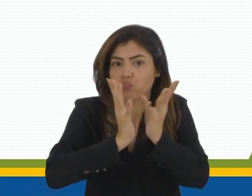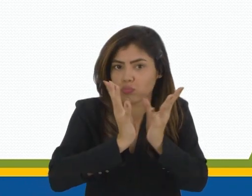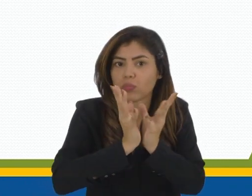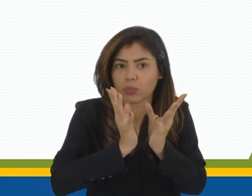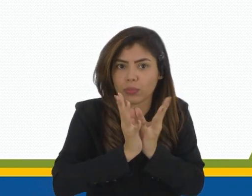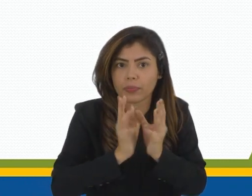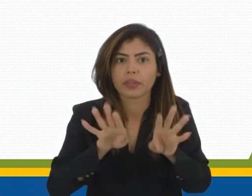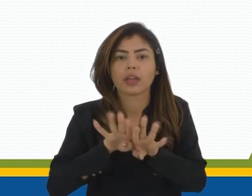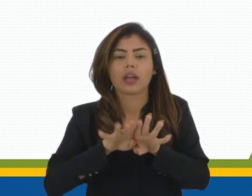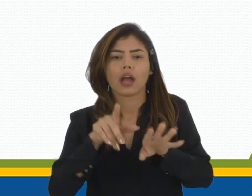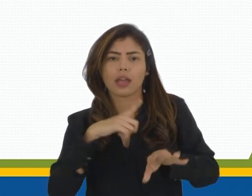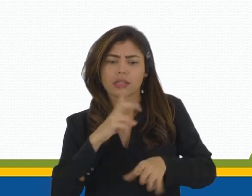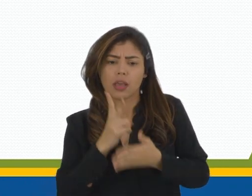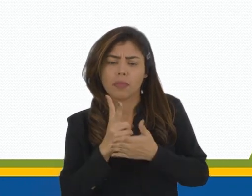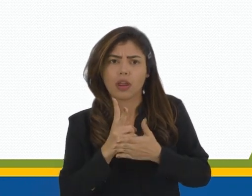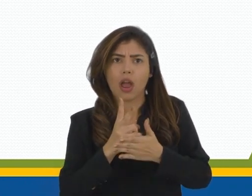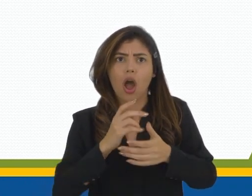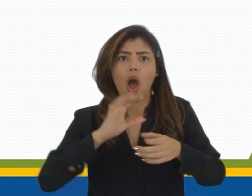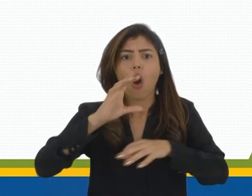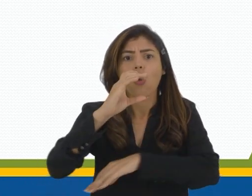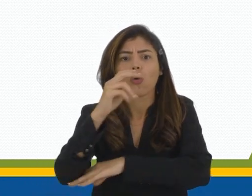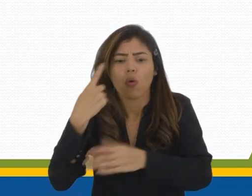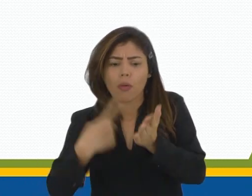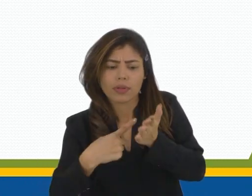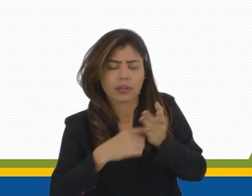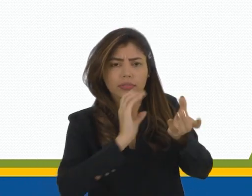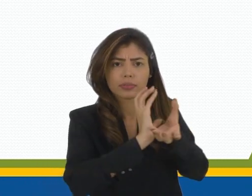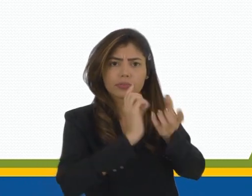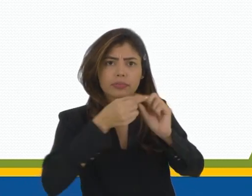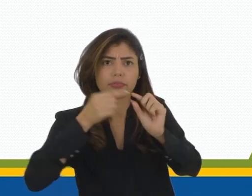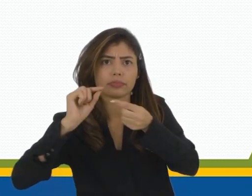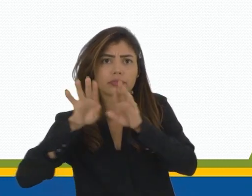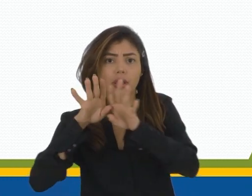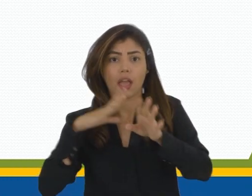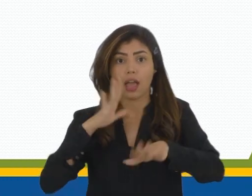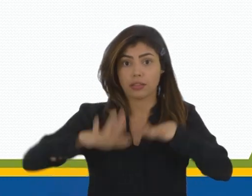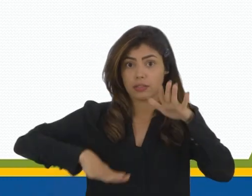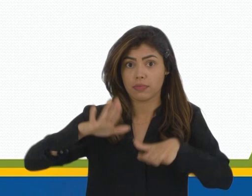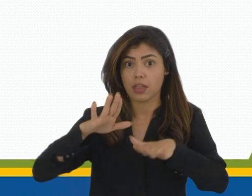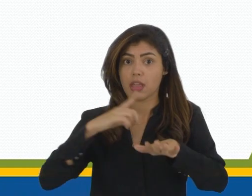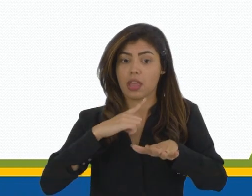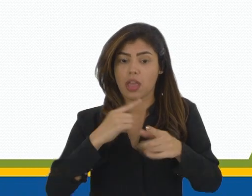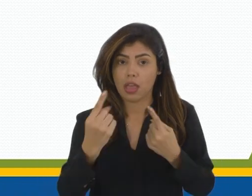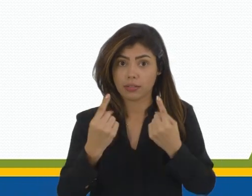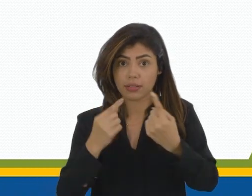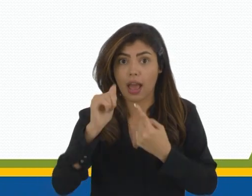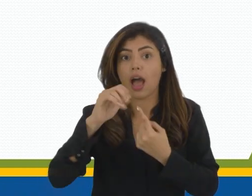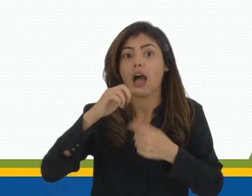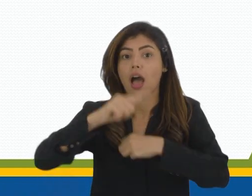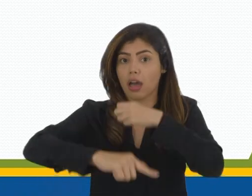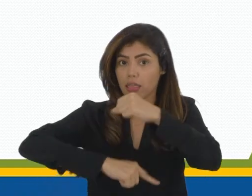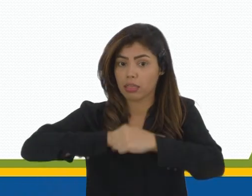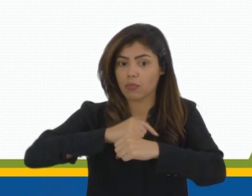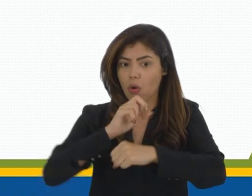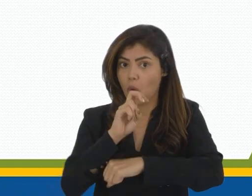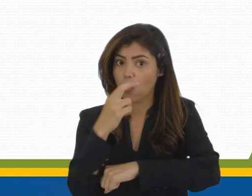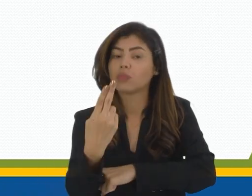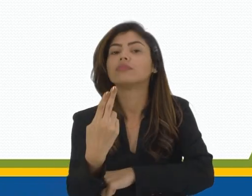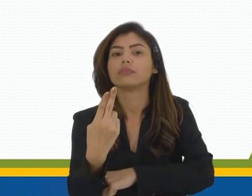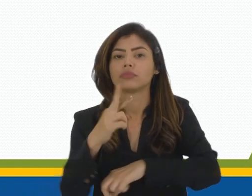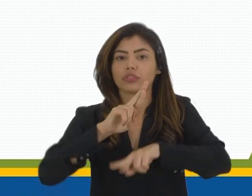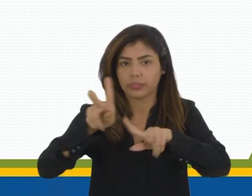eles formarem combinações entre si, podendo ser combinações entre átomos iguais ou